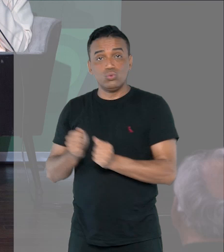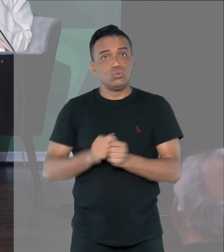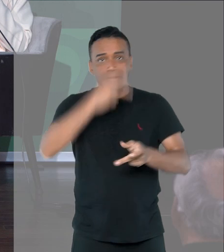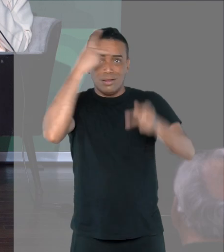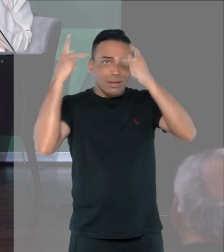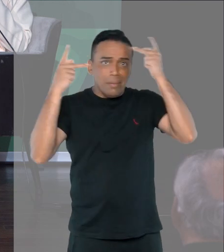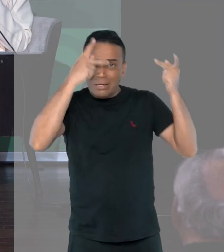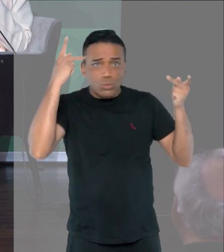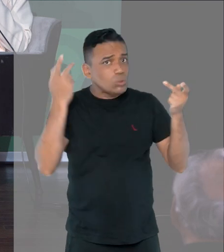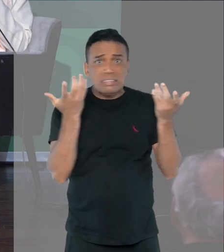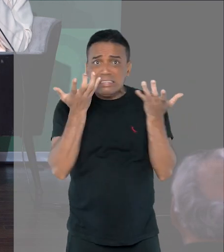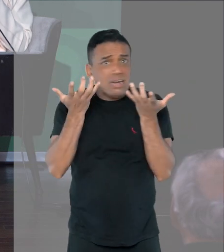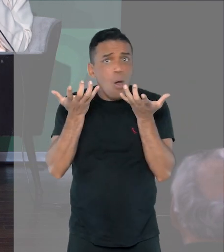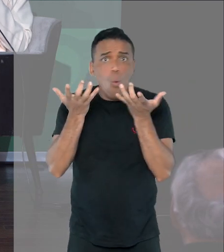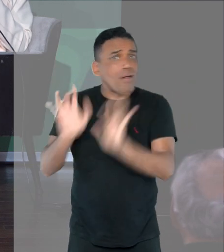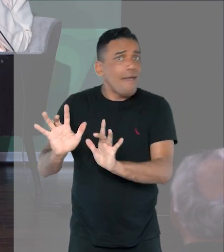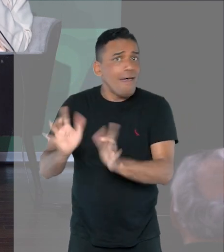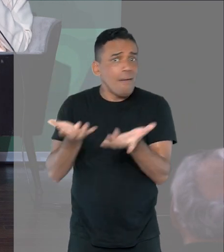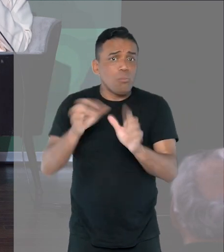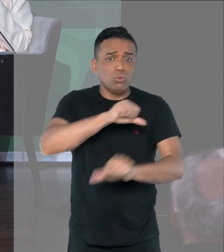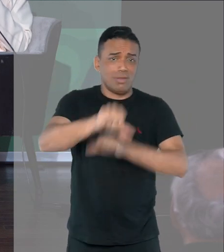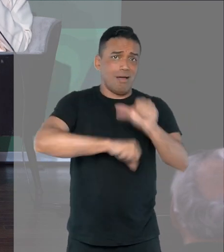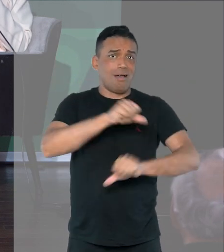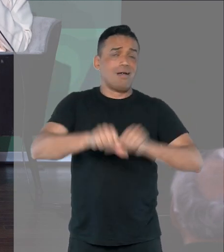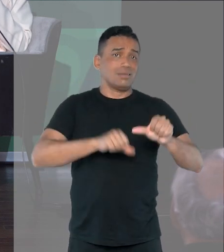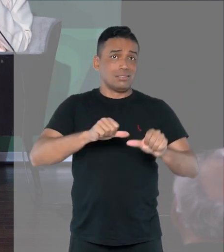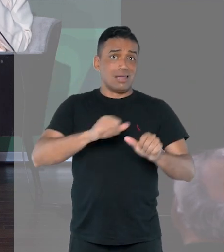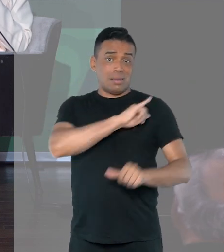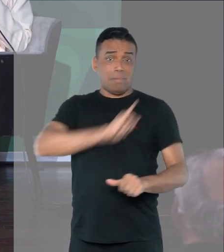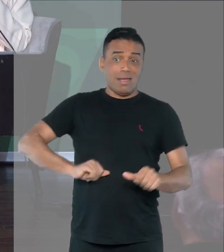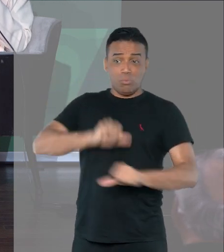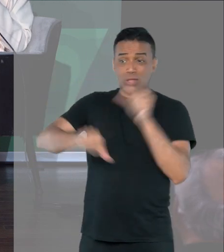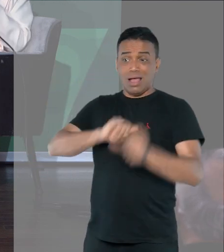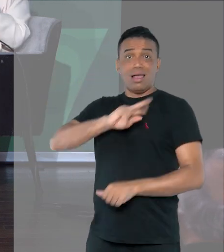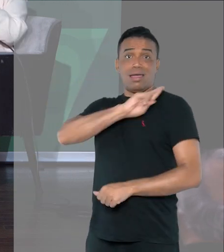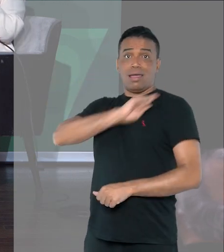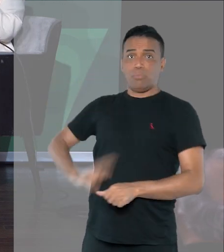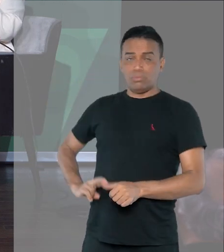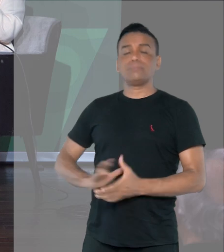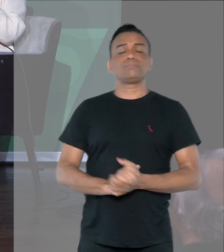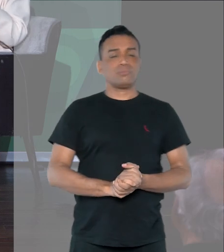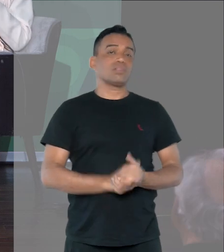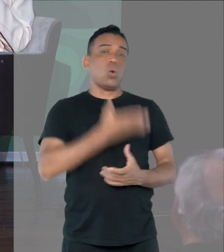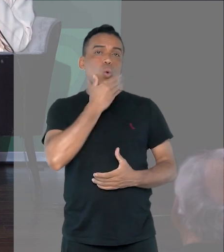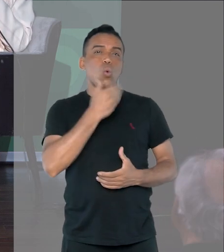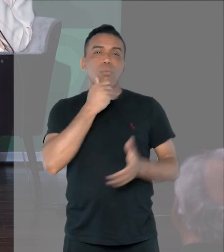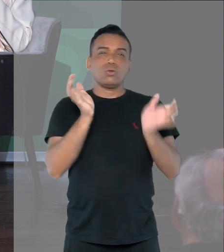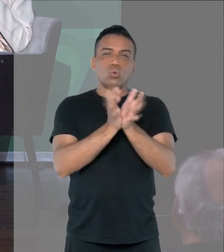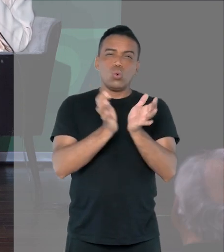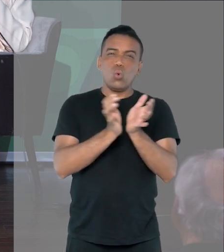que realmente não queria a mudança do Brasil para uma república do Brasil. Os famosos barões do café, que haviam